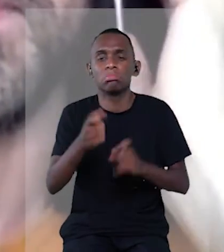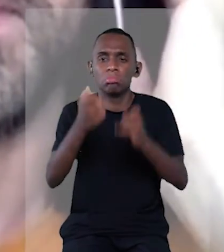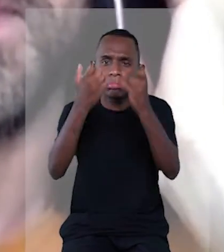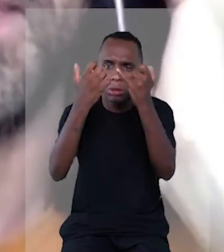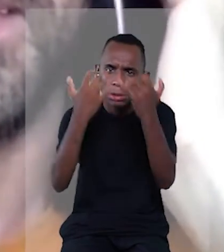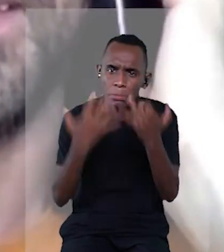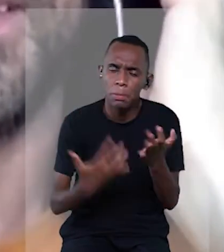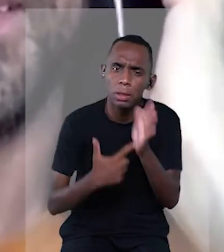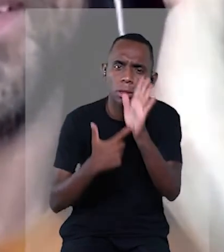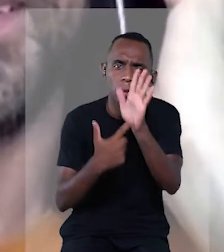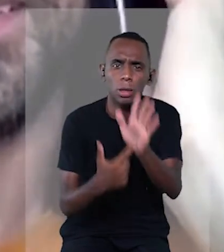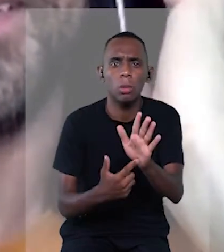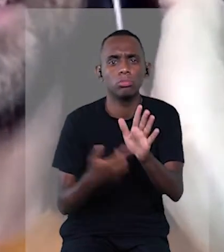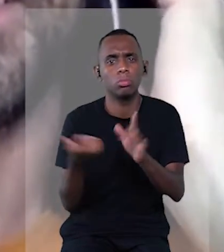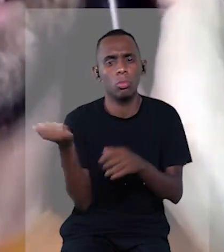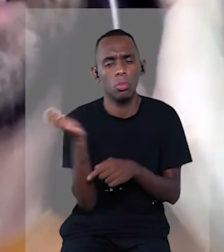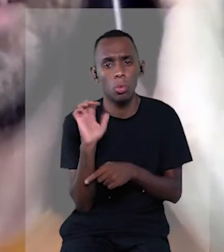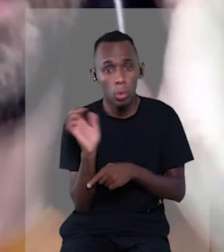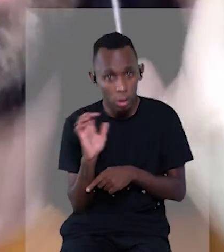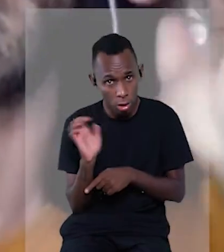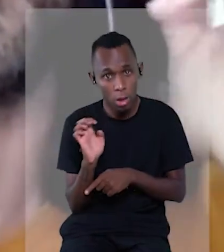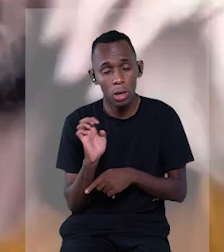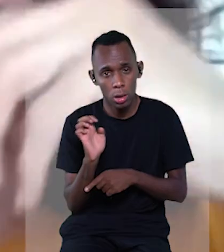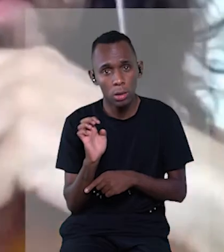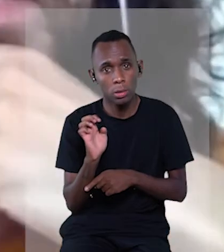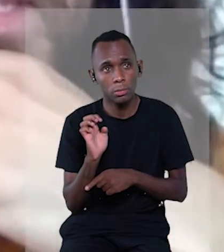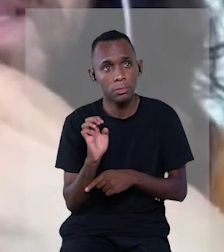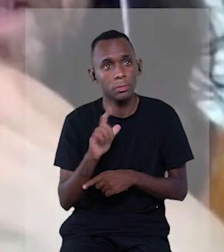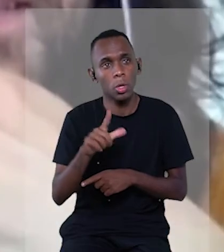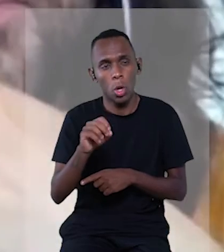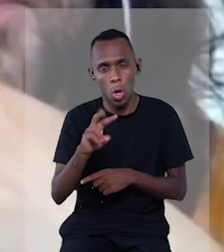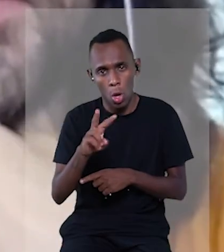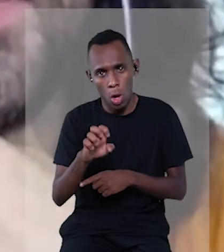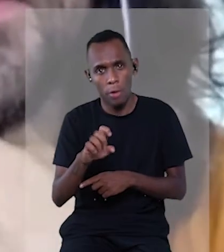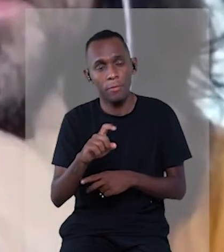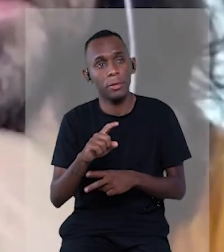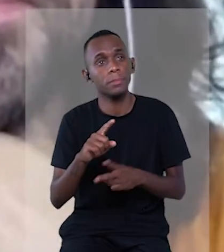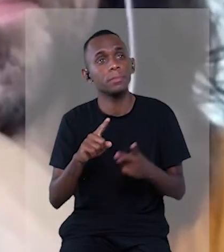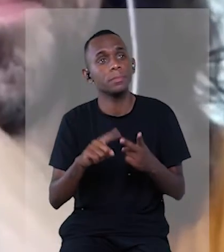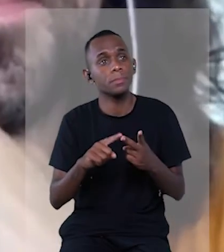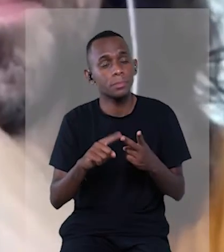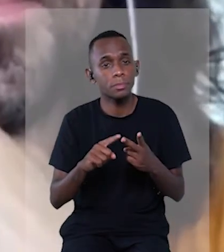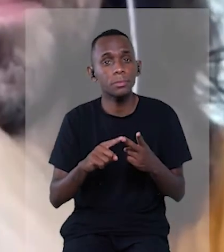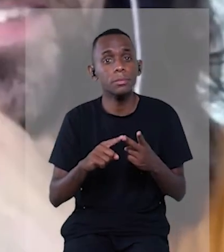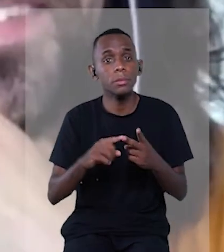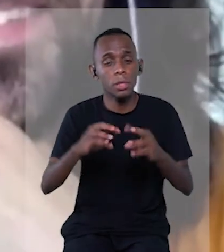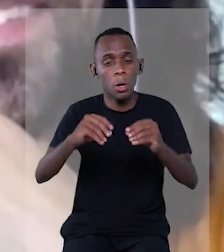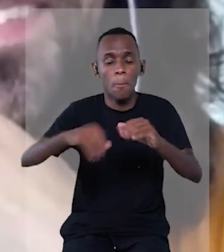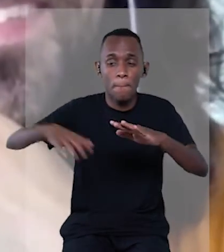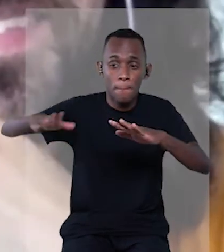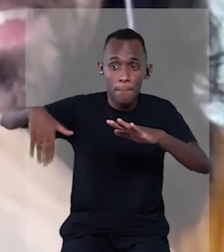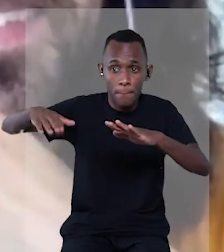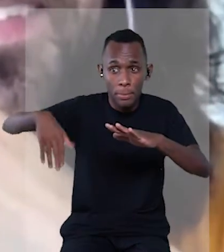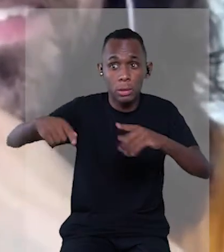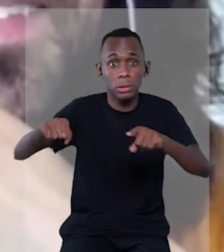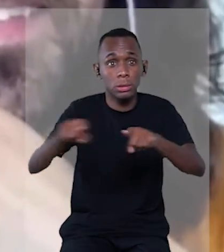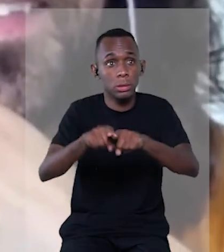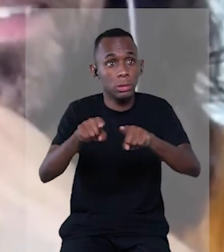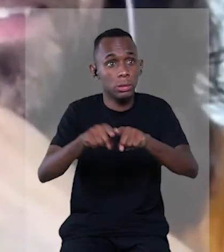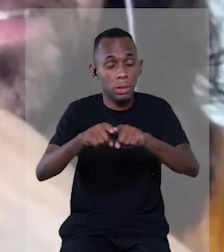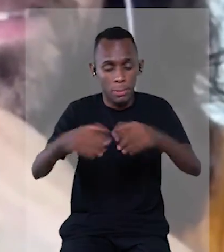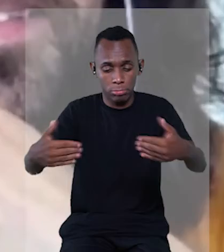no Selvagem um homossexual, né? Sim, o Love. E no Samuca Chama Vai à Praia, você